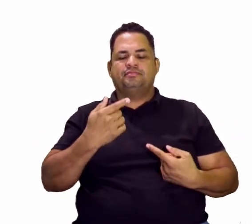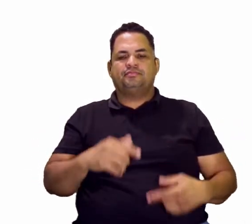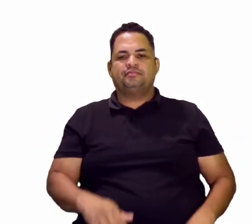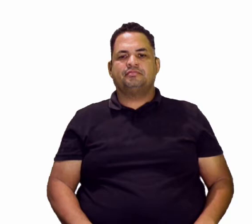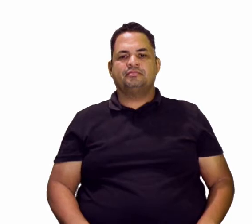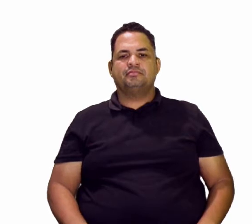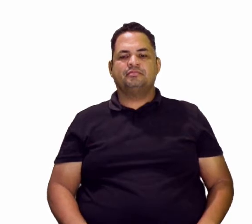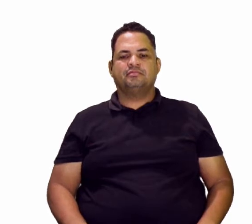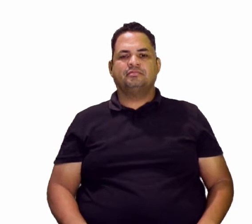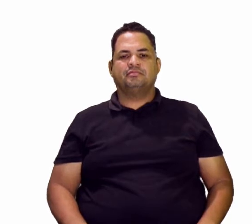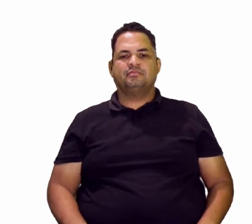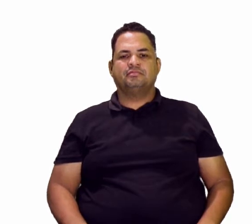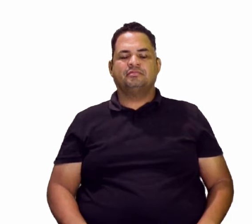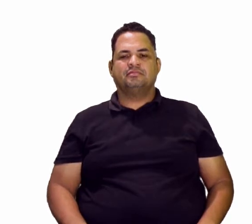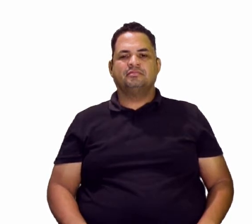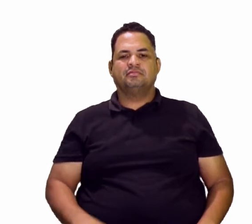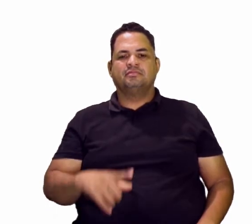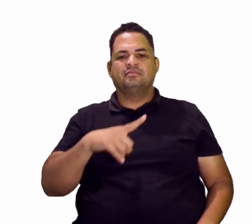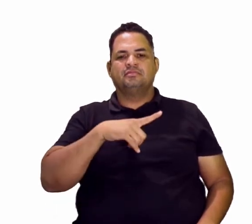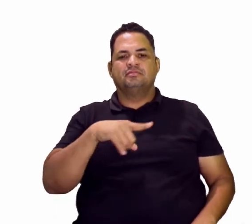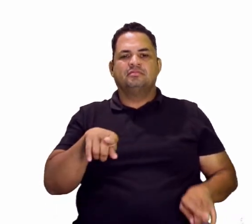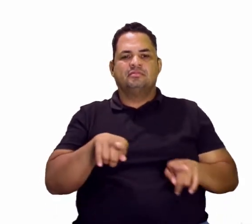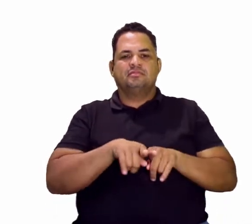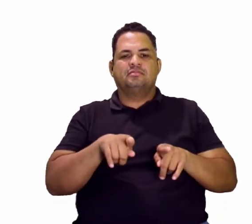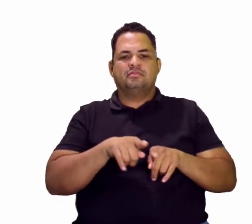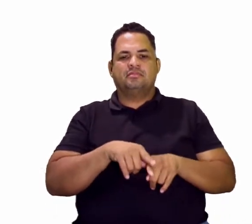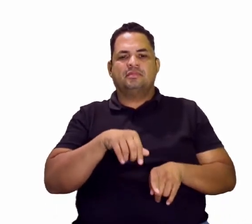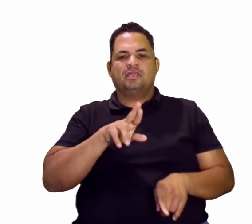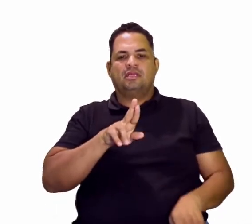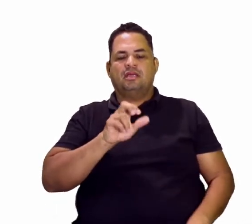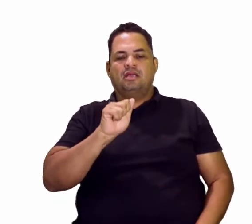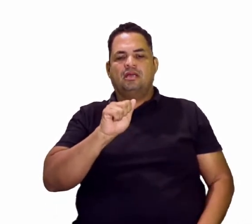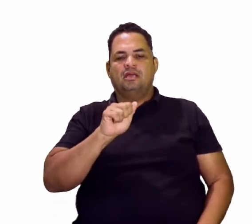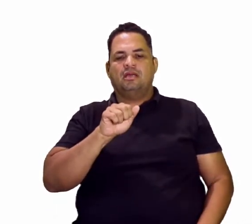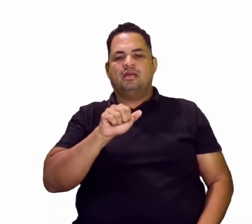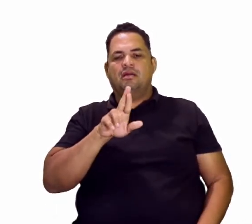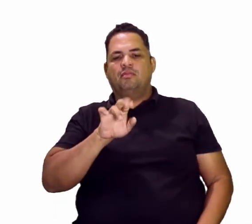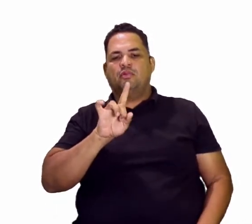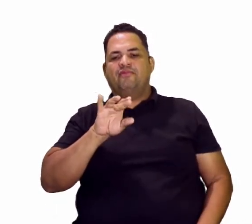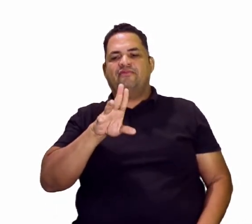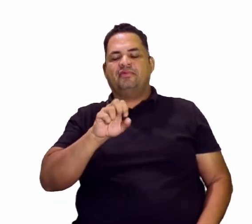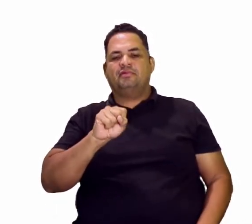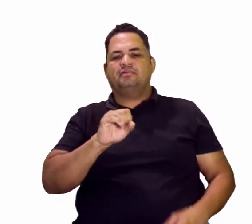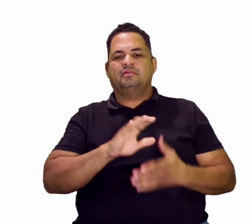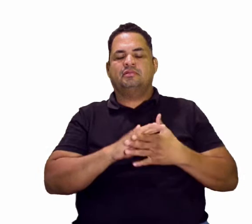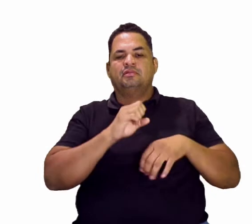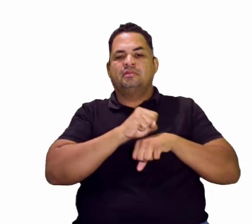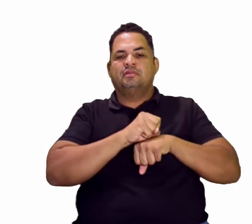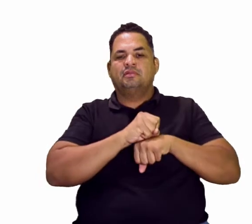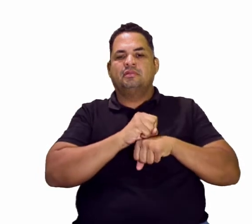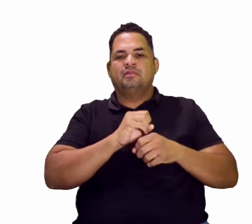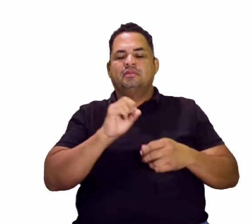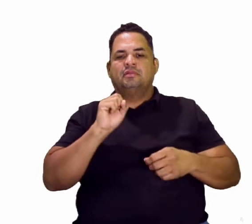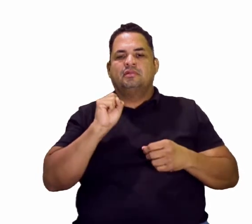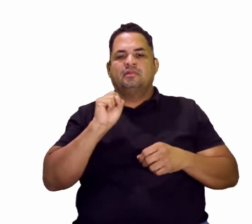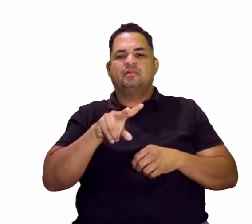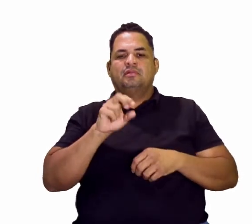lembra? E nós vamos ter também os arbovírus, que são aqueles transmitidos por